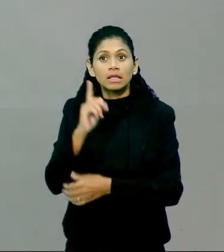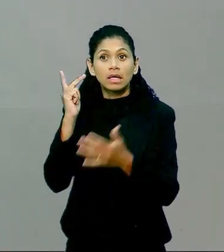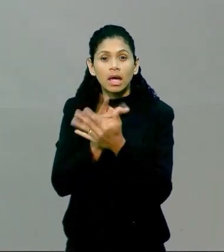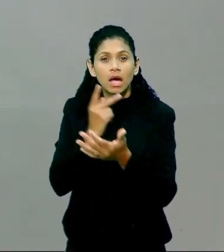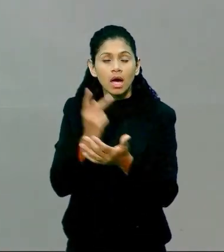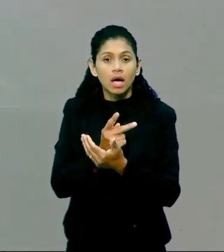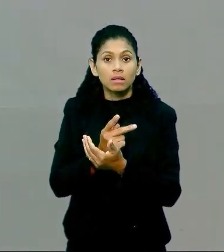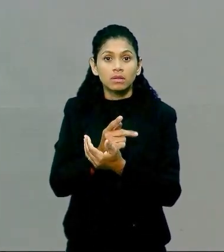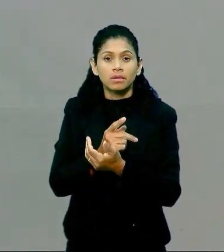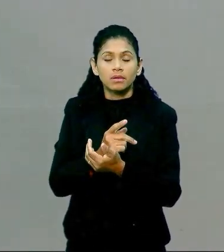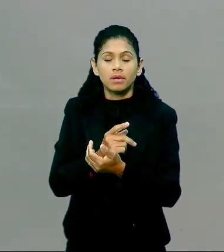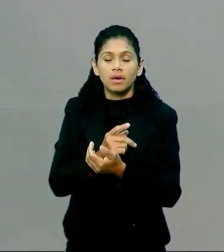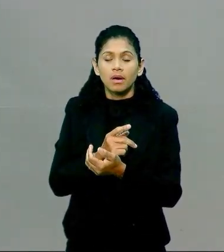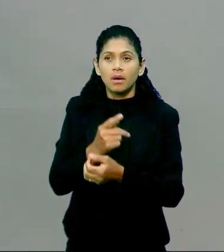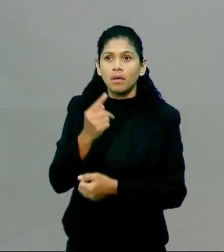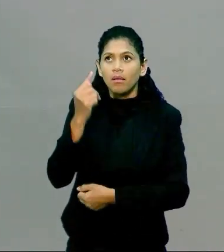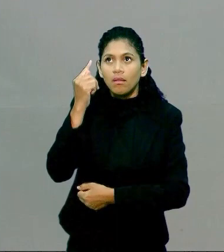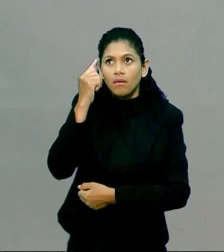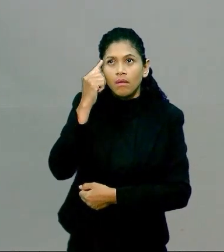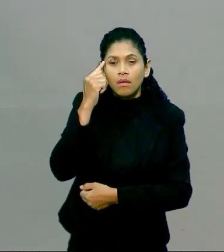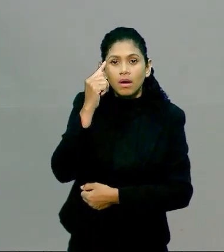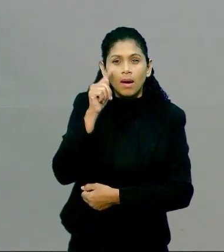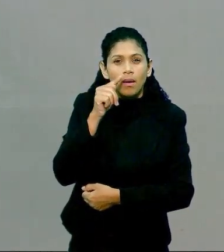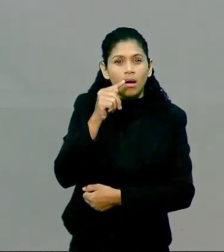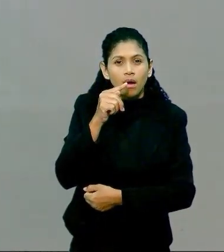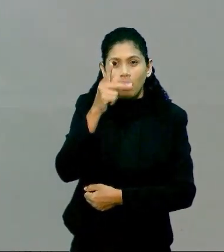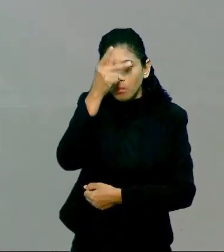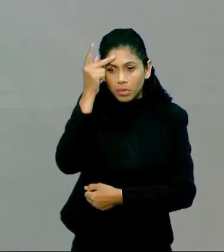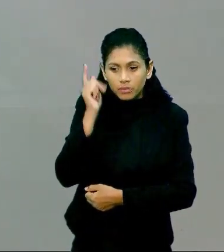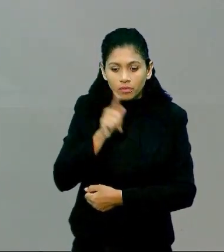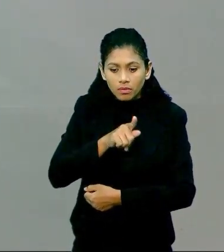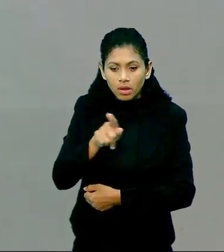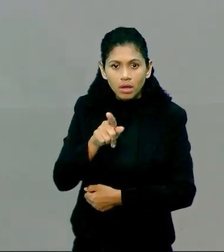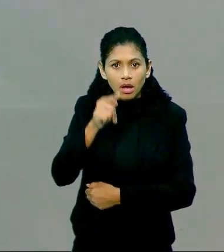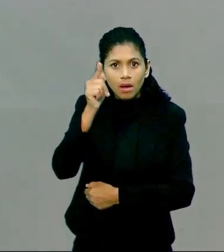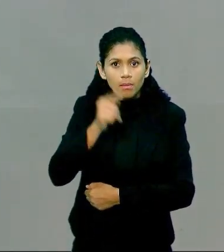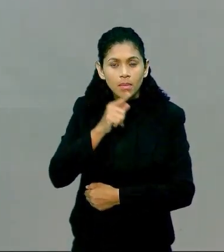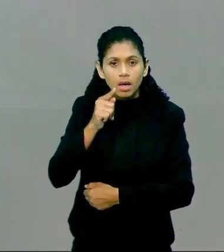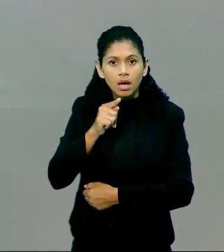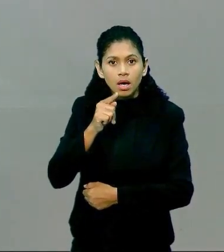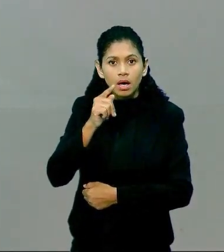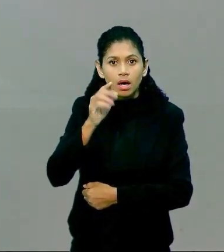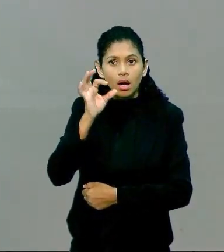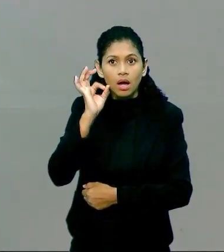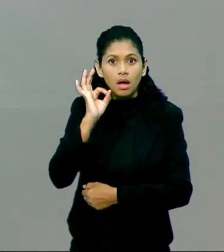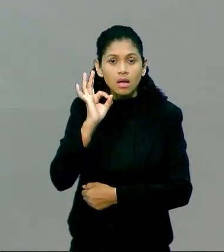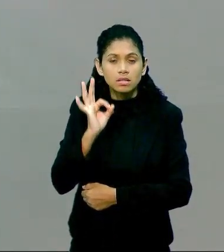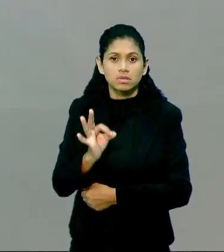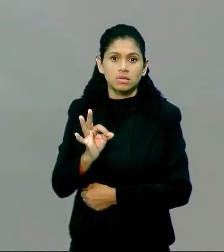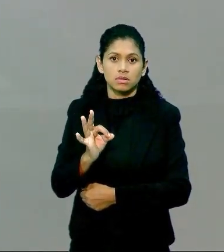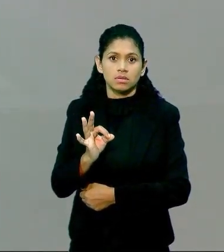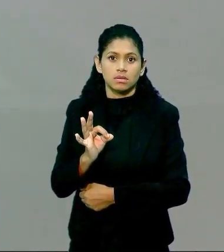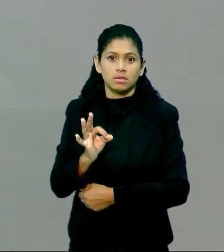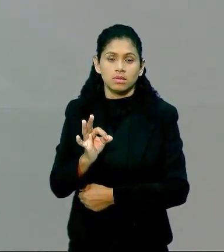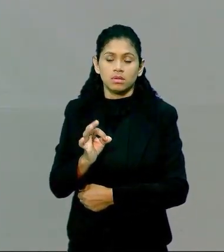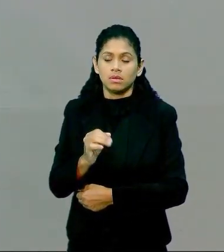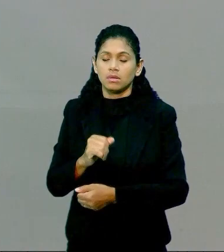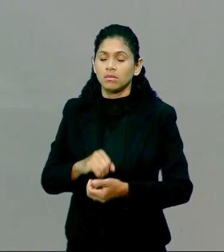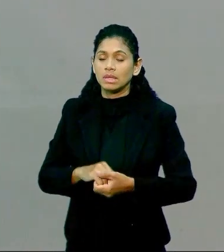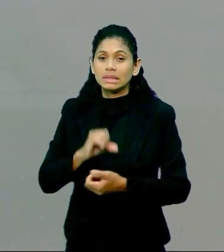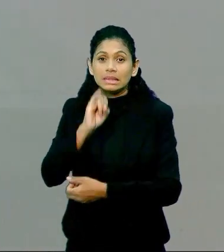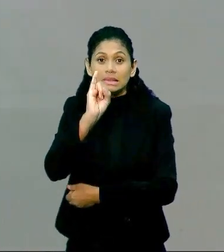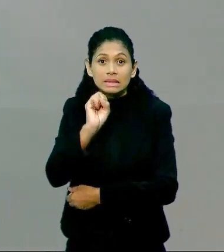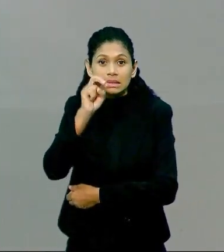a correta. Porque, professor, meu Deus do céu, não vi que era o incorreto. Cidadão, observe, in